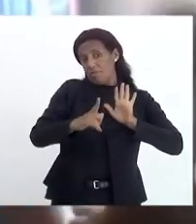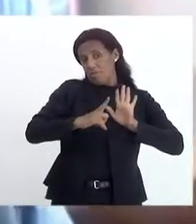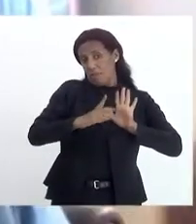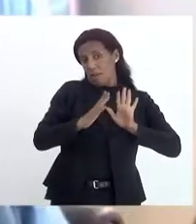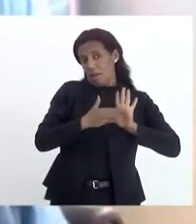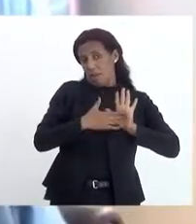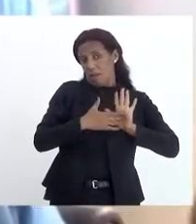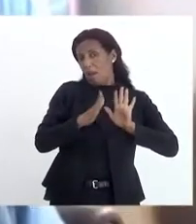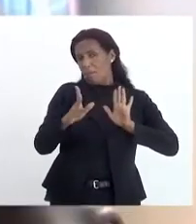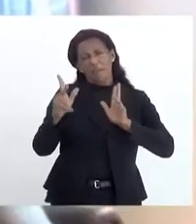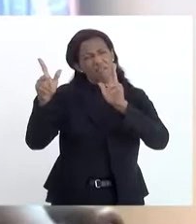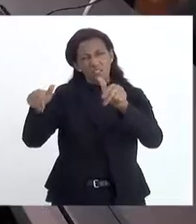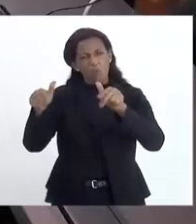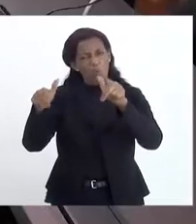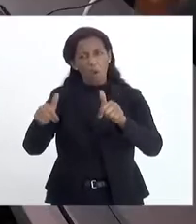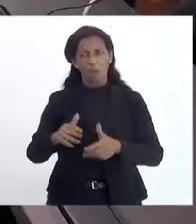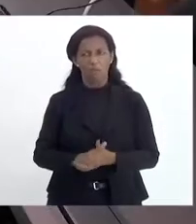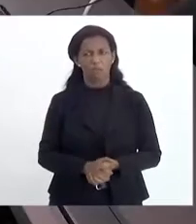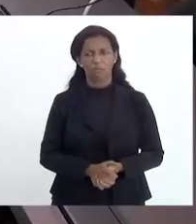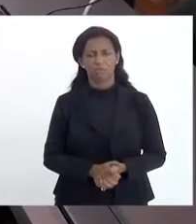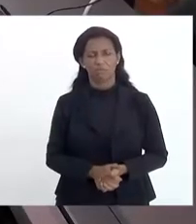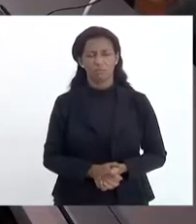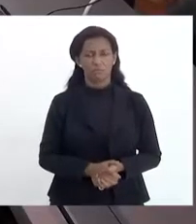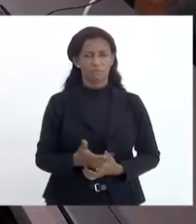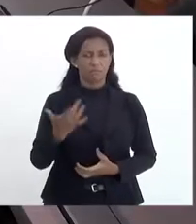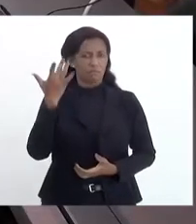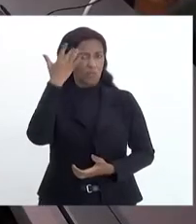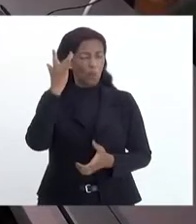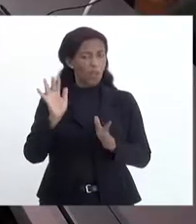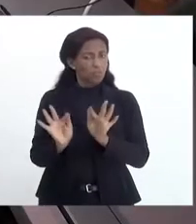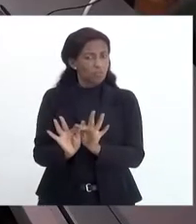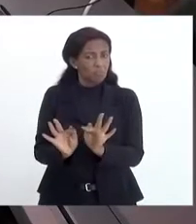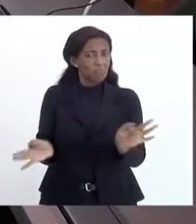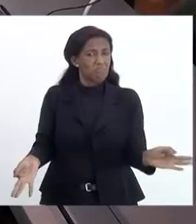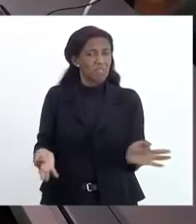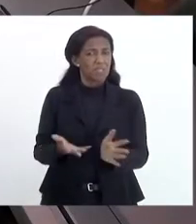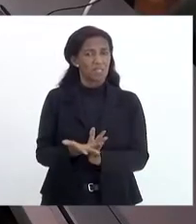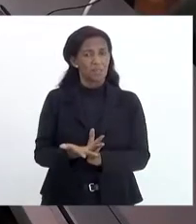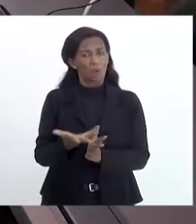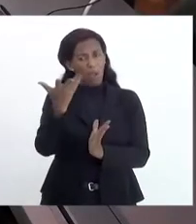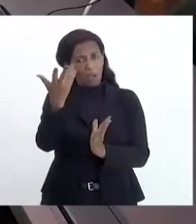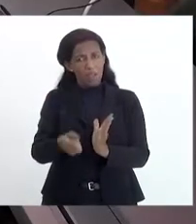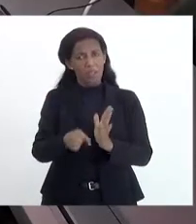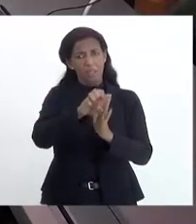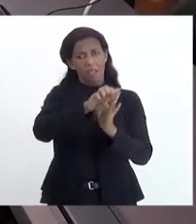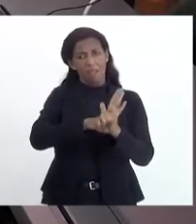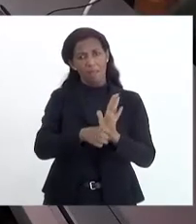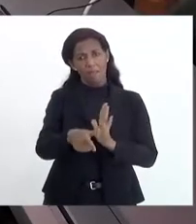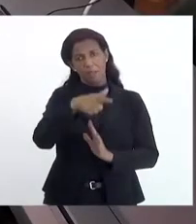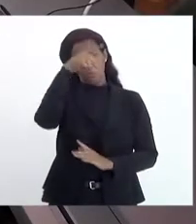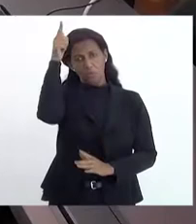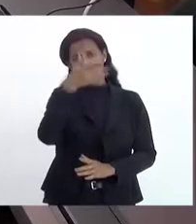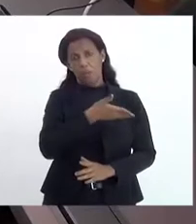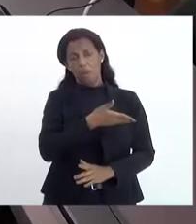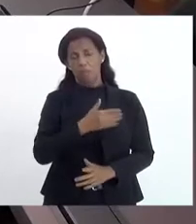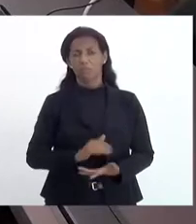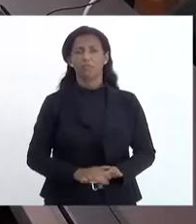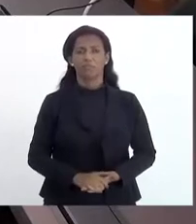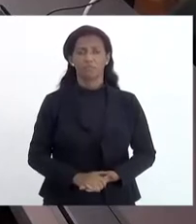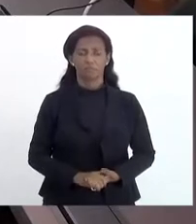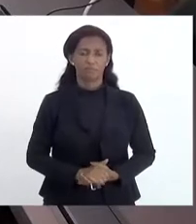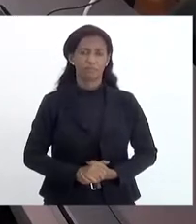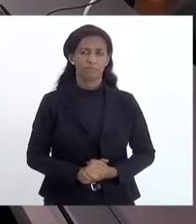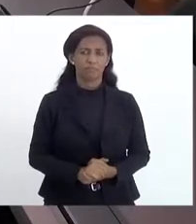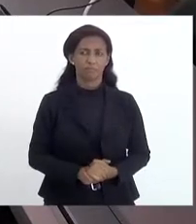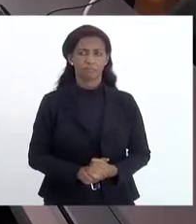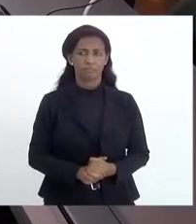bem, acaba dando no mesmo. Eu acho mais simples, Mim, que acolher a emenda do deputado Luiz Paulo, entendeu? Tá bom, ok, ok. Como acolher a